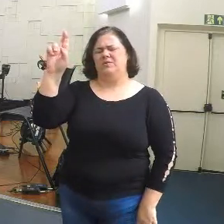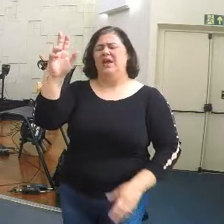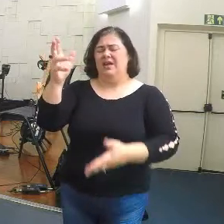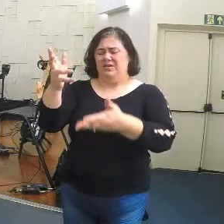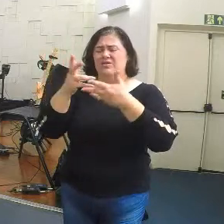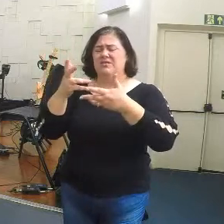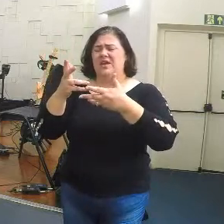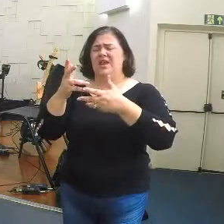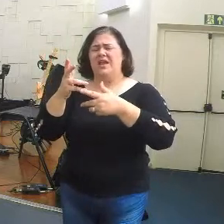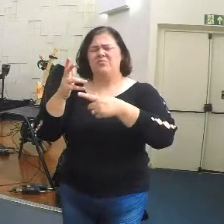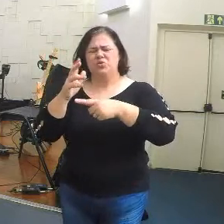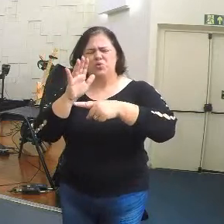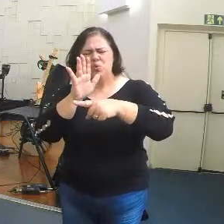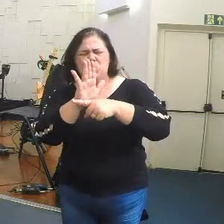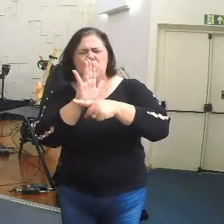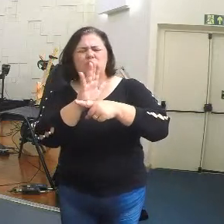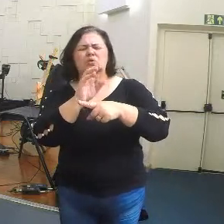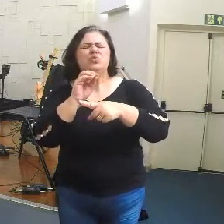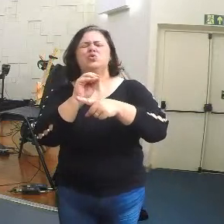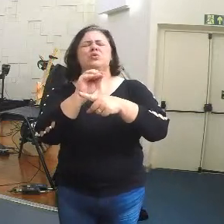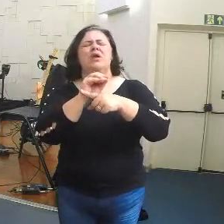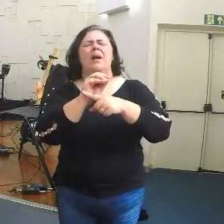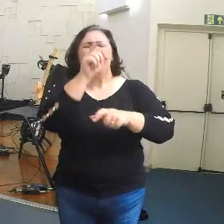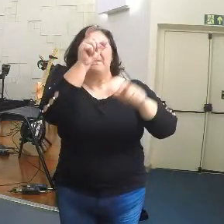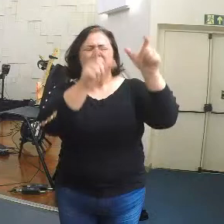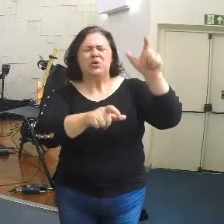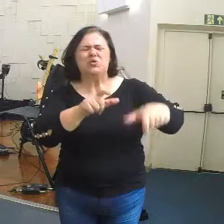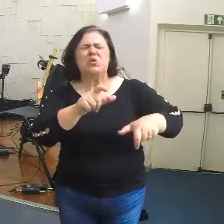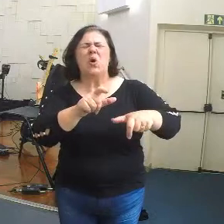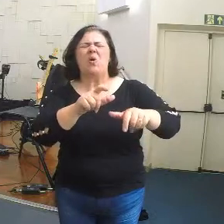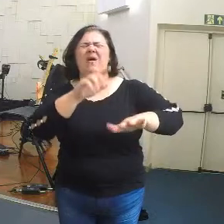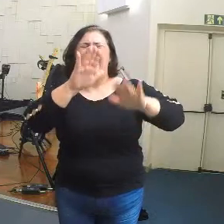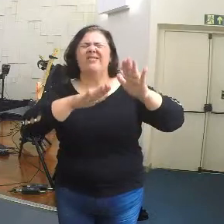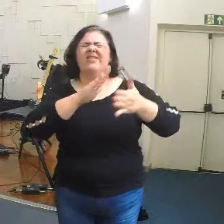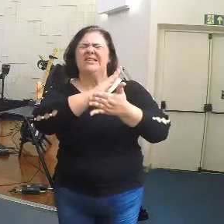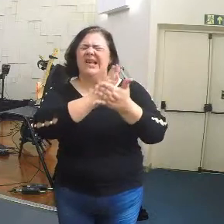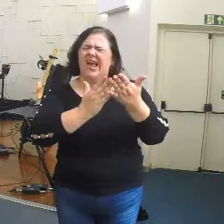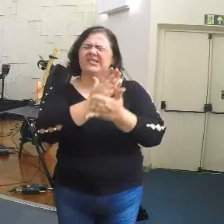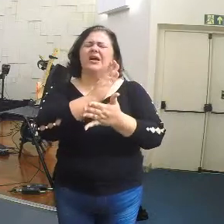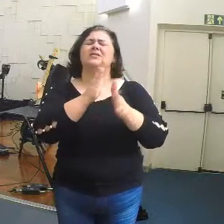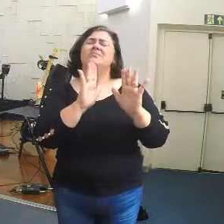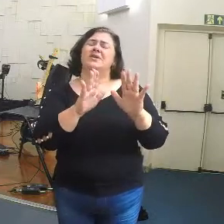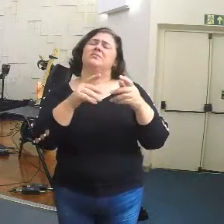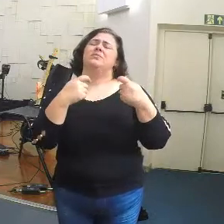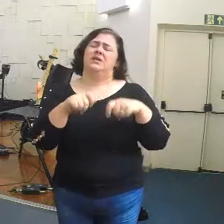para quem não merece. Porque para o nosso grupo seleto,